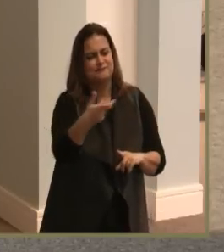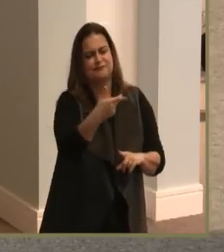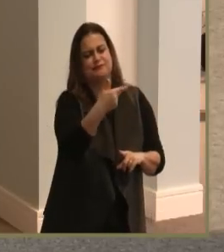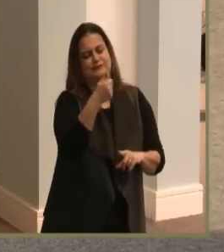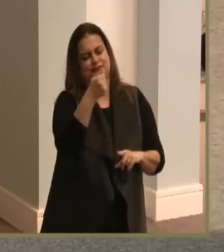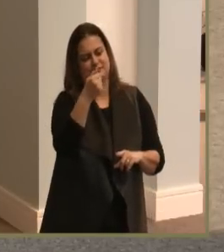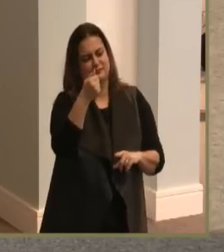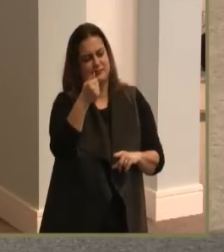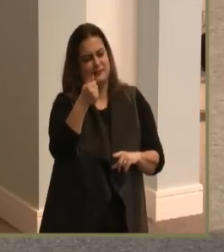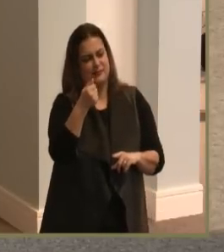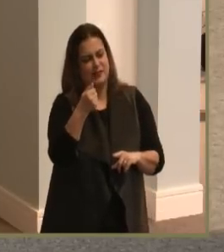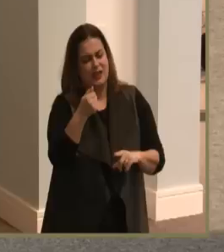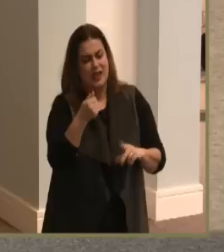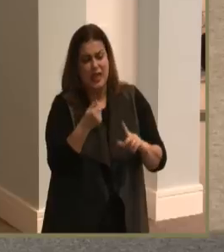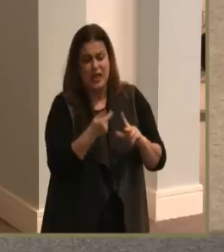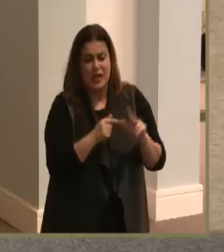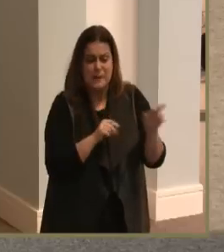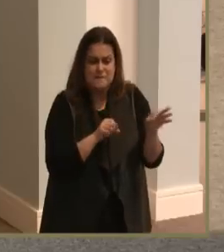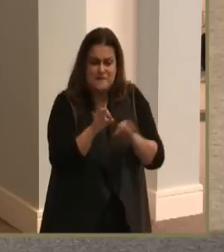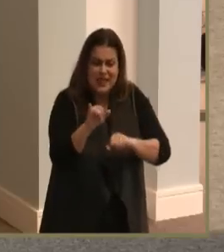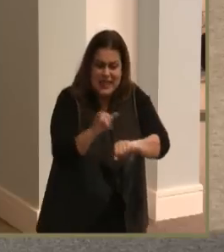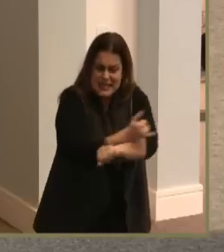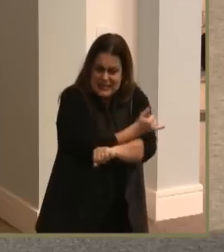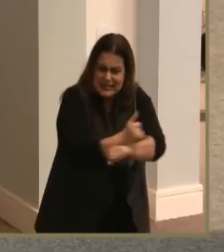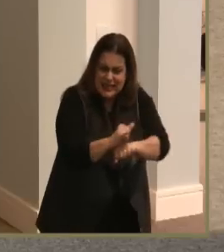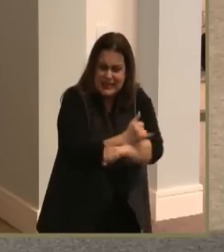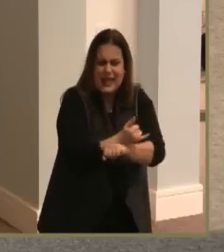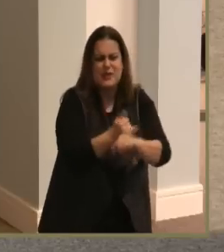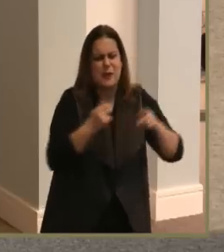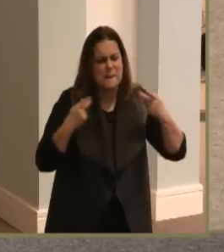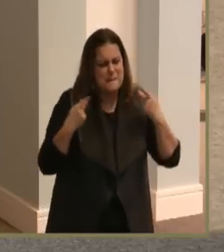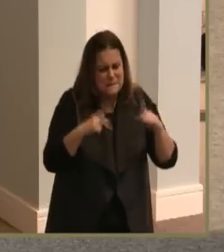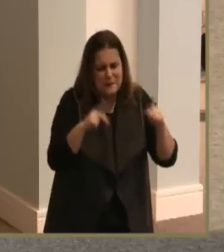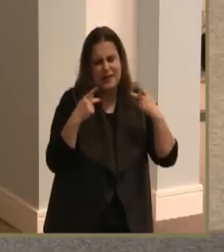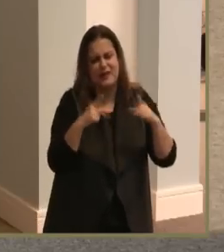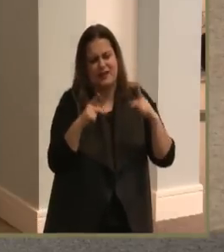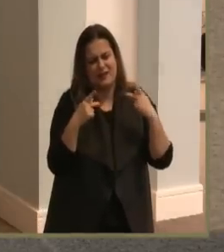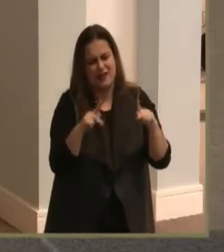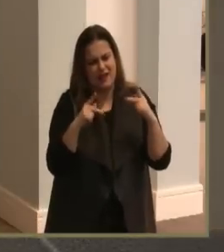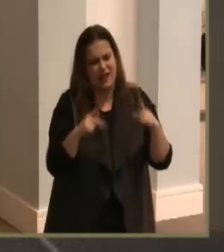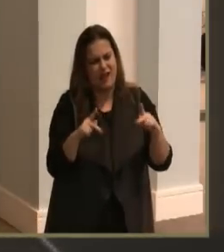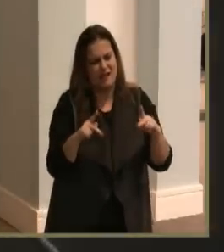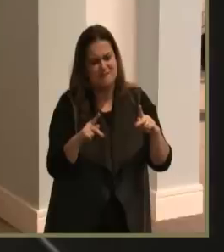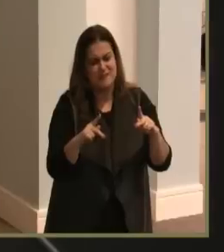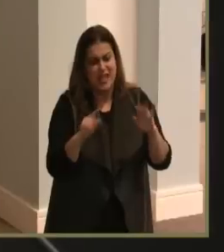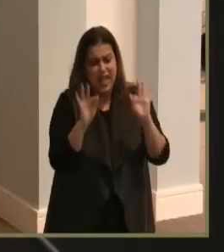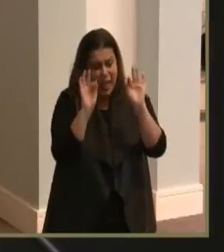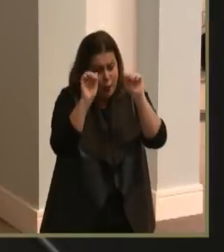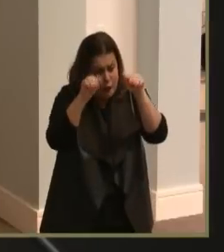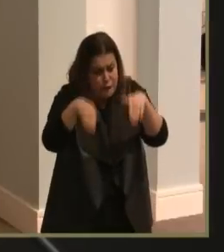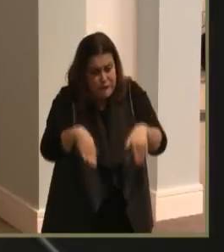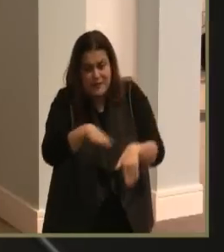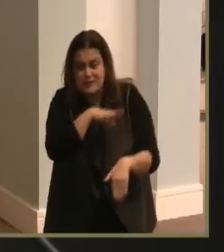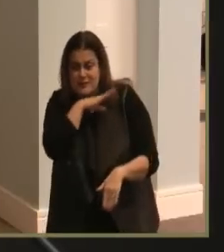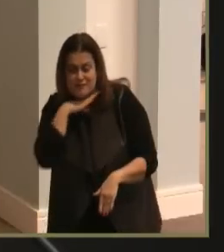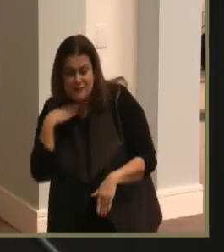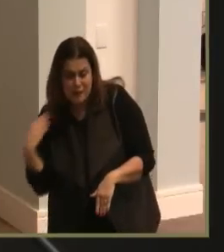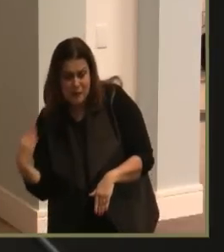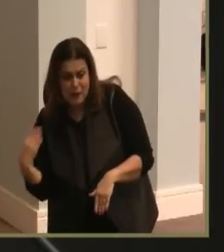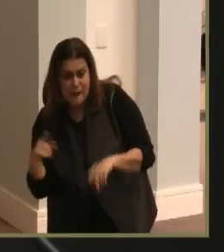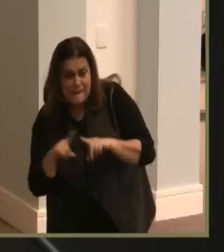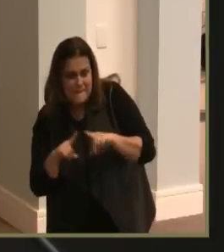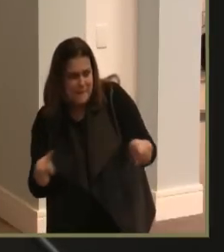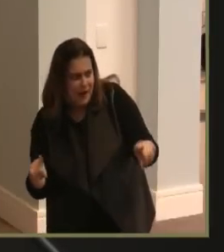estarão estabelecendo estratégias para poder pregar o Evangelho. É o fim de um ciclo, de uma morte, mas é o início de um outro